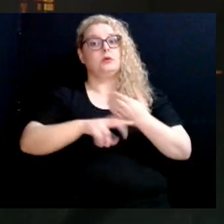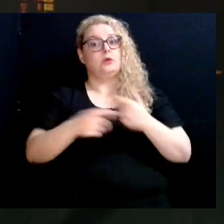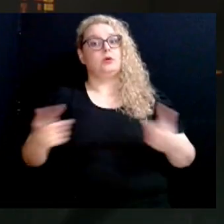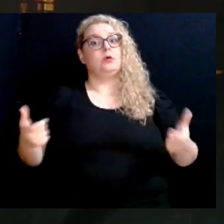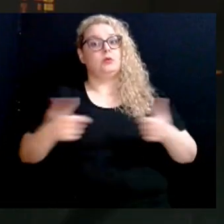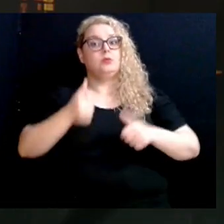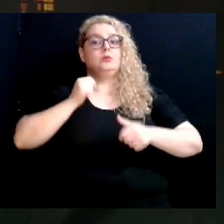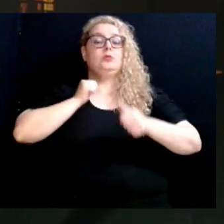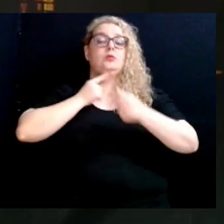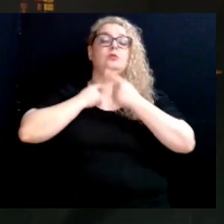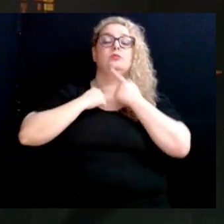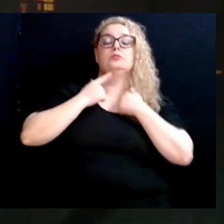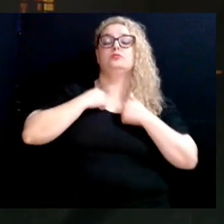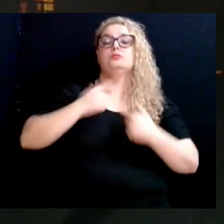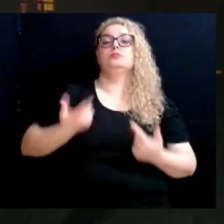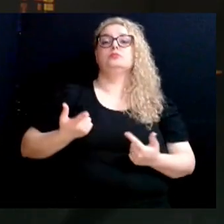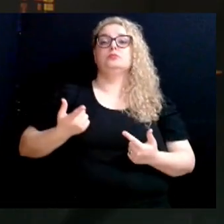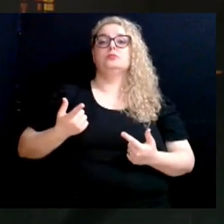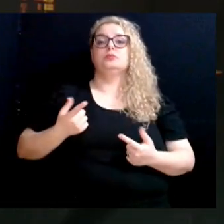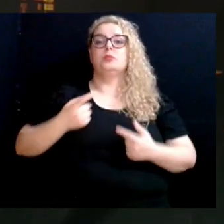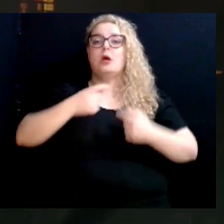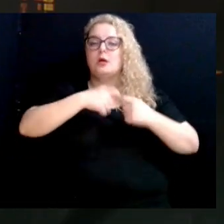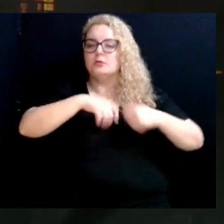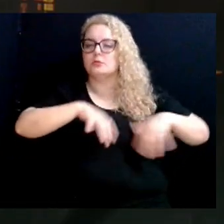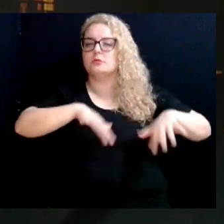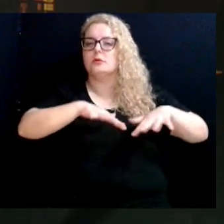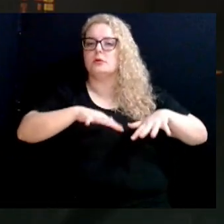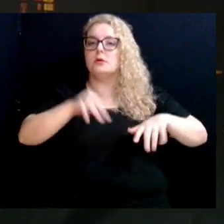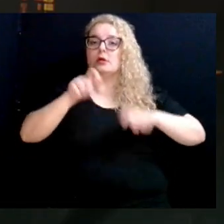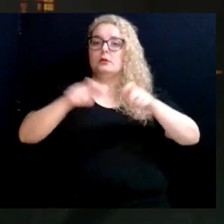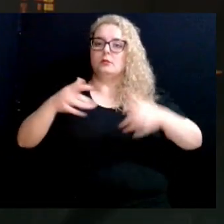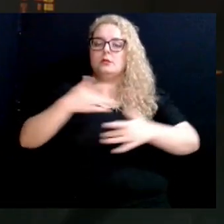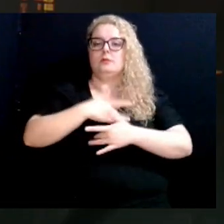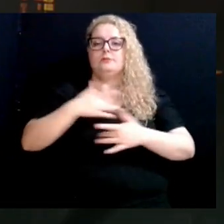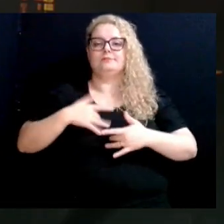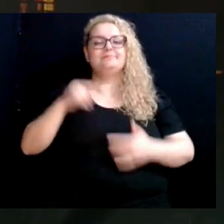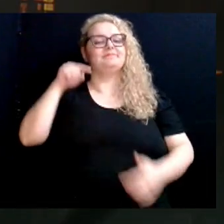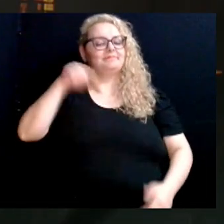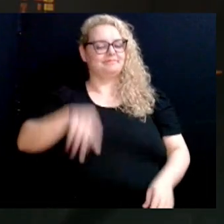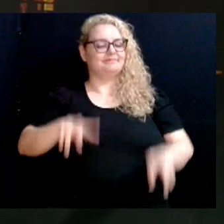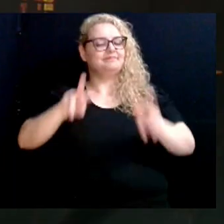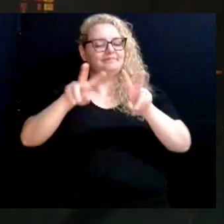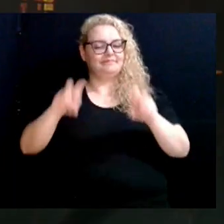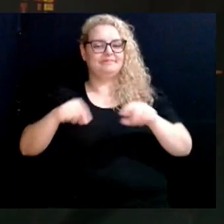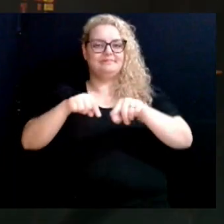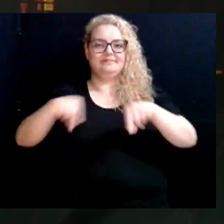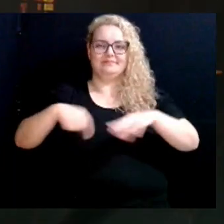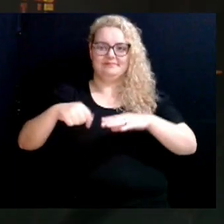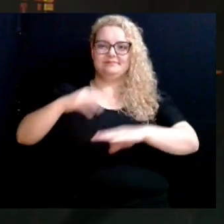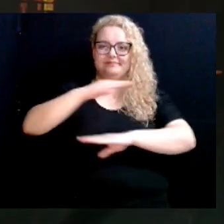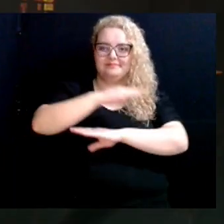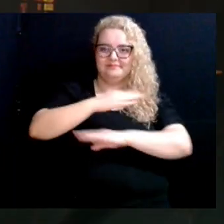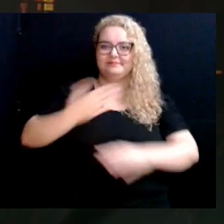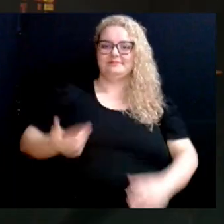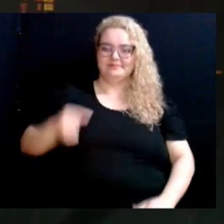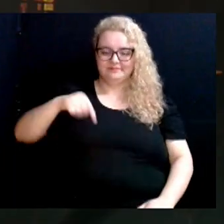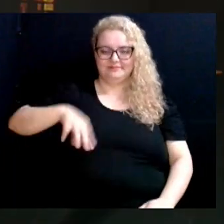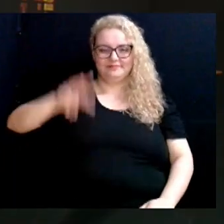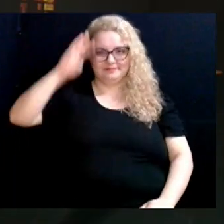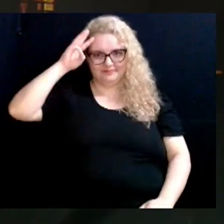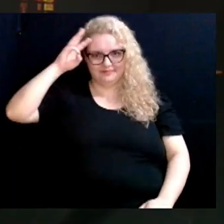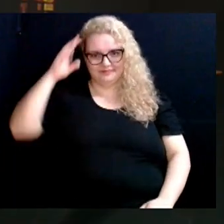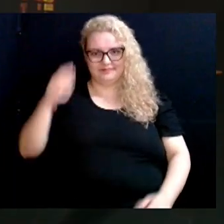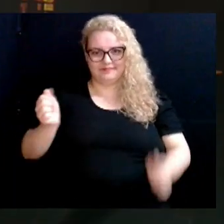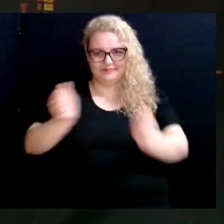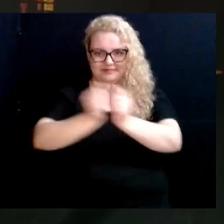desejo sexual mesmo entre pessoas saudáveis? Este é o tema do Estúdio Câmara desta terça-feira e eu conto com